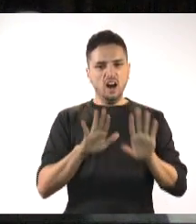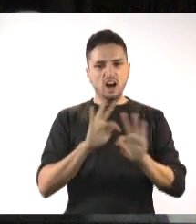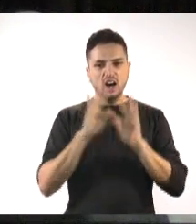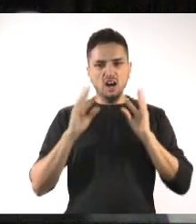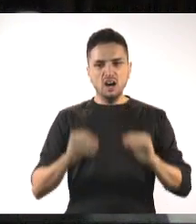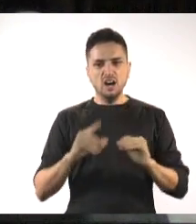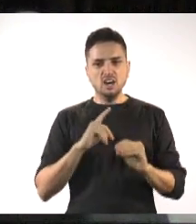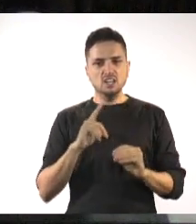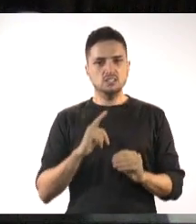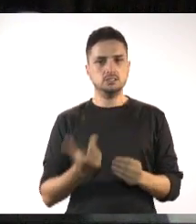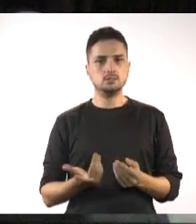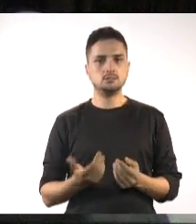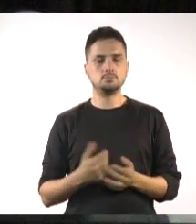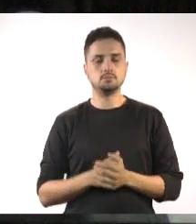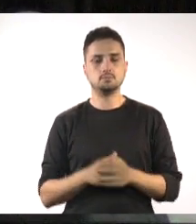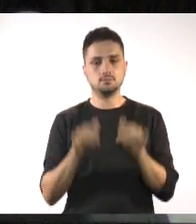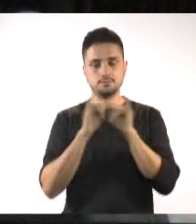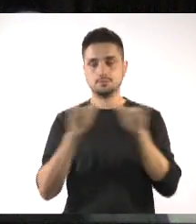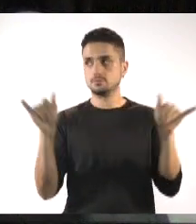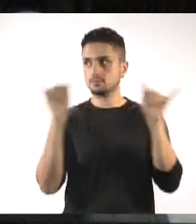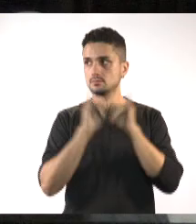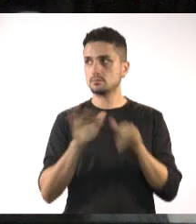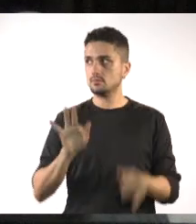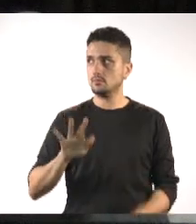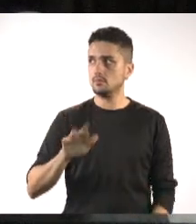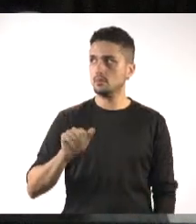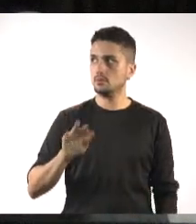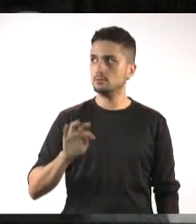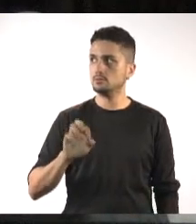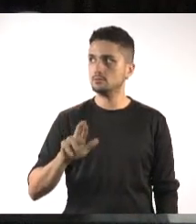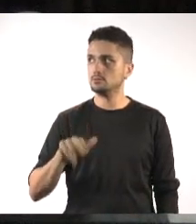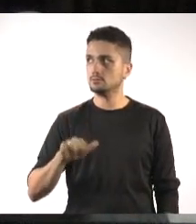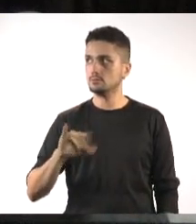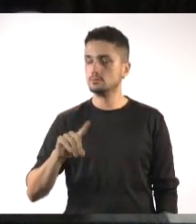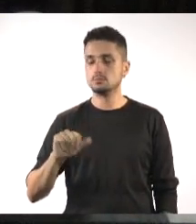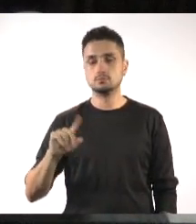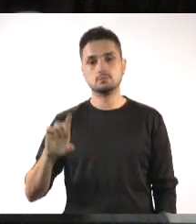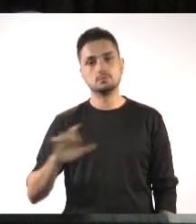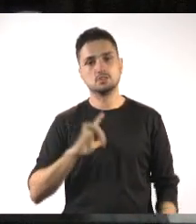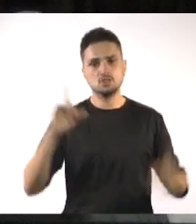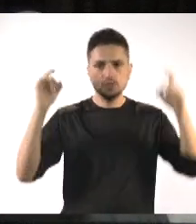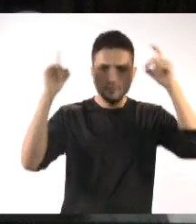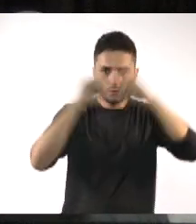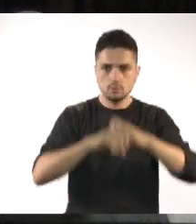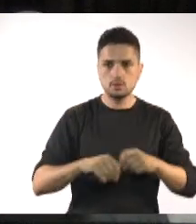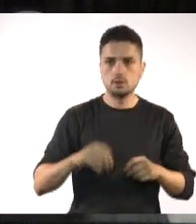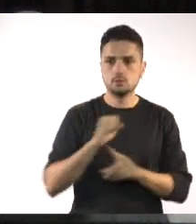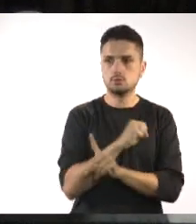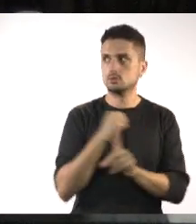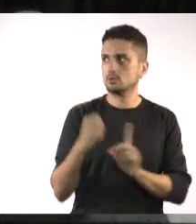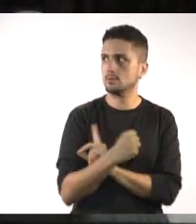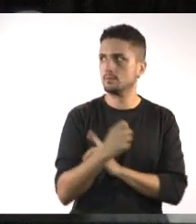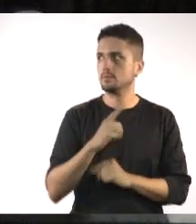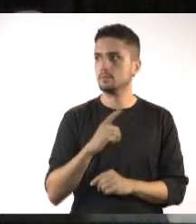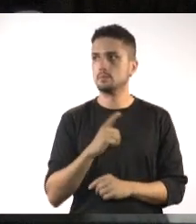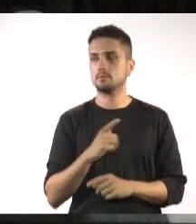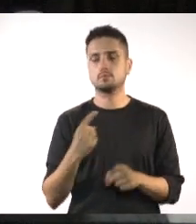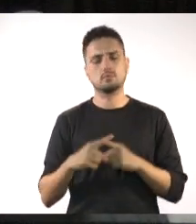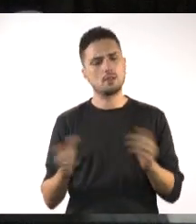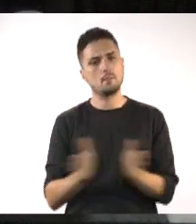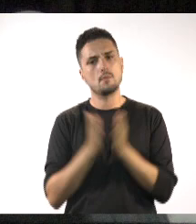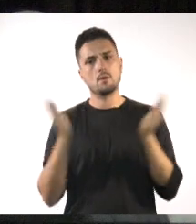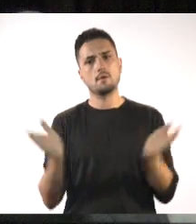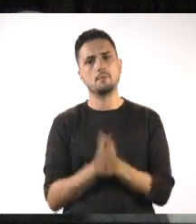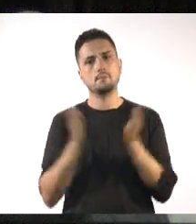como fruto da própria campanha da fraternidade, lidar com as profundas dificuldades sociais gerada pela